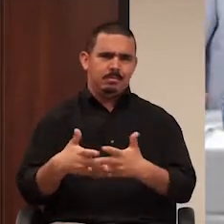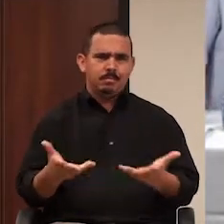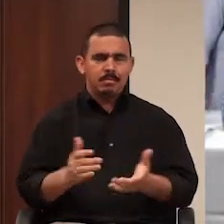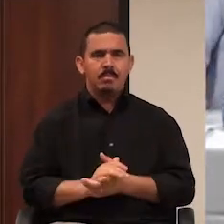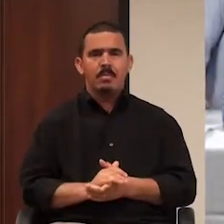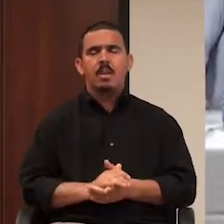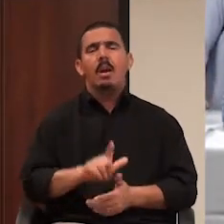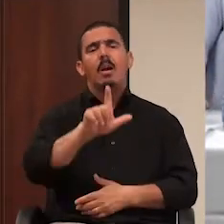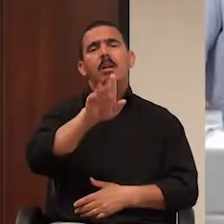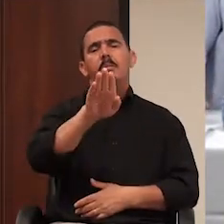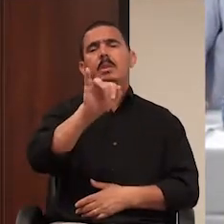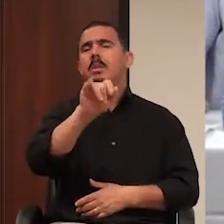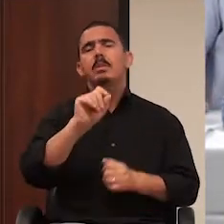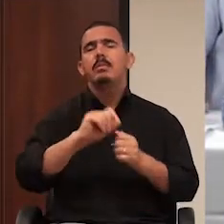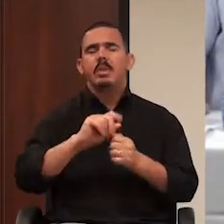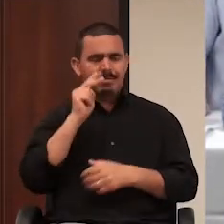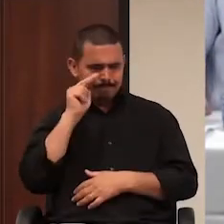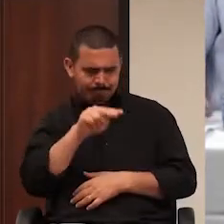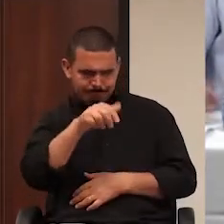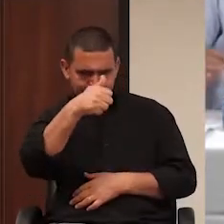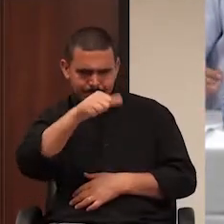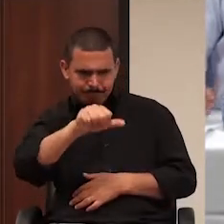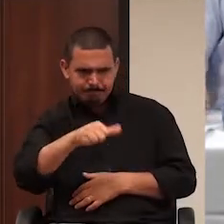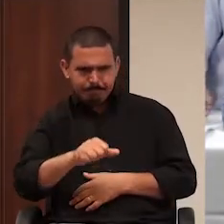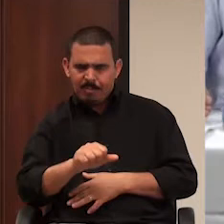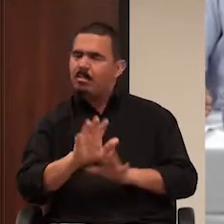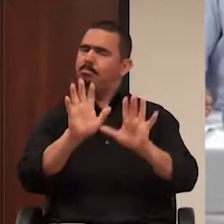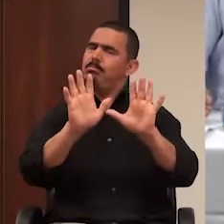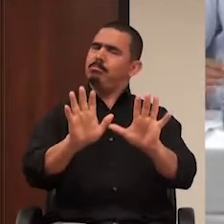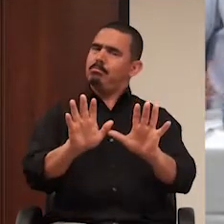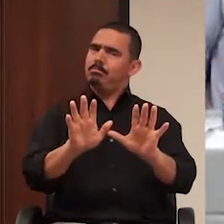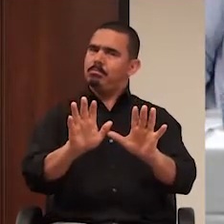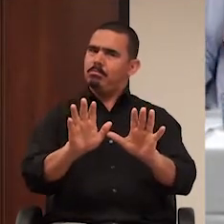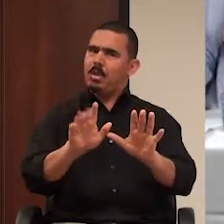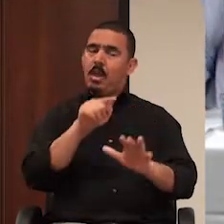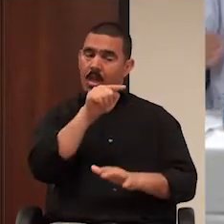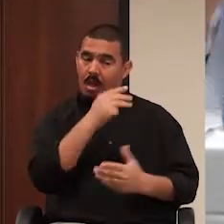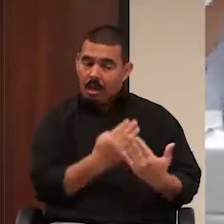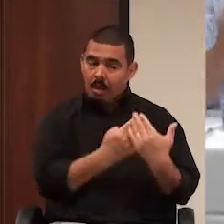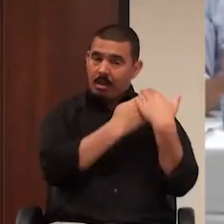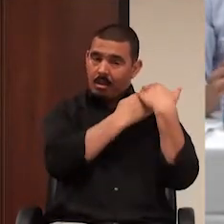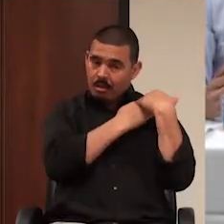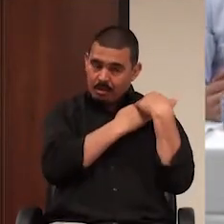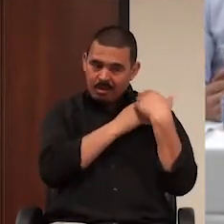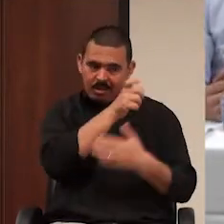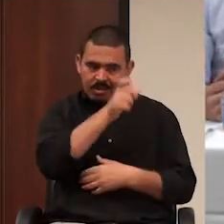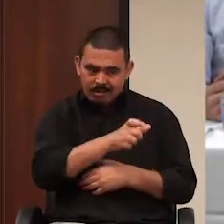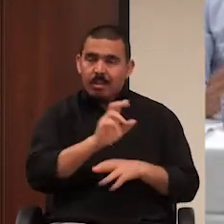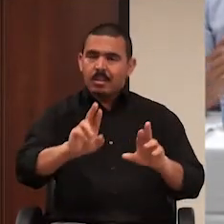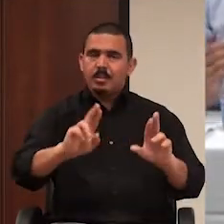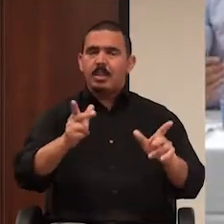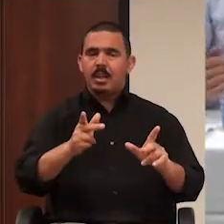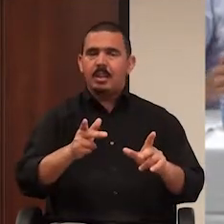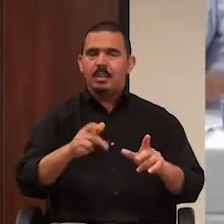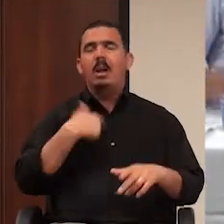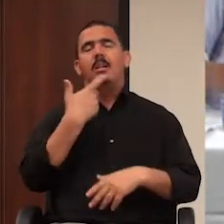o que a Lei Brasileira de Inclusão veio e disse? Olha, a curatela, ela não disse exatamente isso. Deveria ter dito, para falar a verdade. Que a